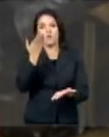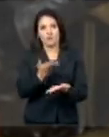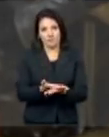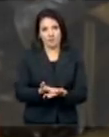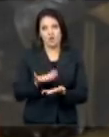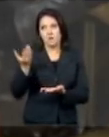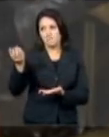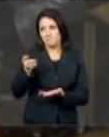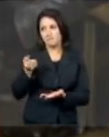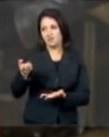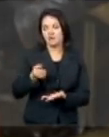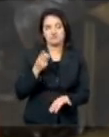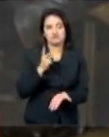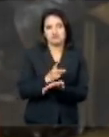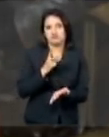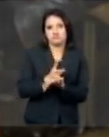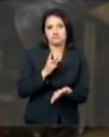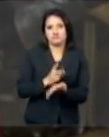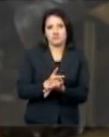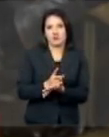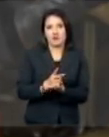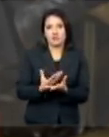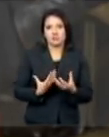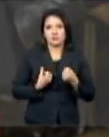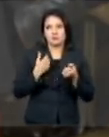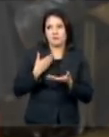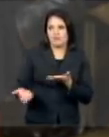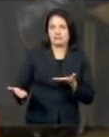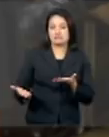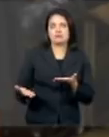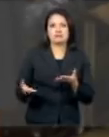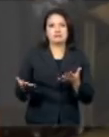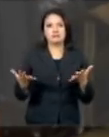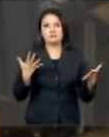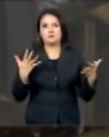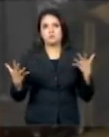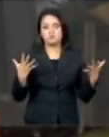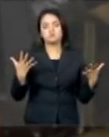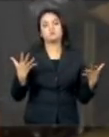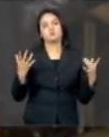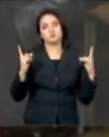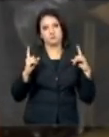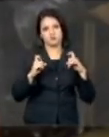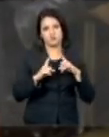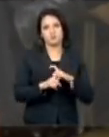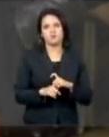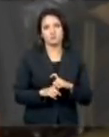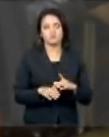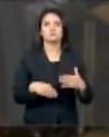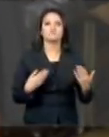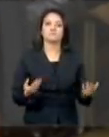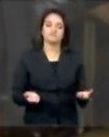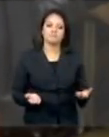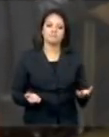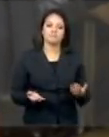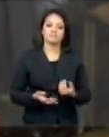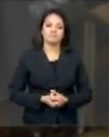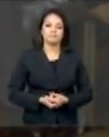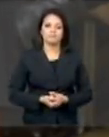seriam mantidas portanto senhores ministros senhora ministra é